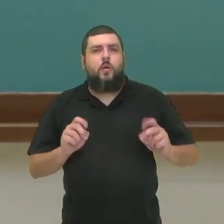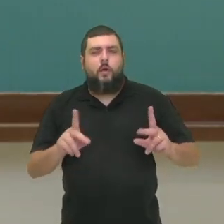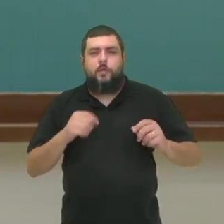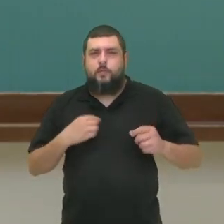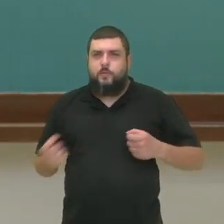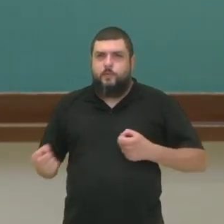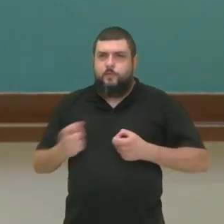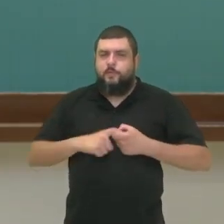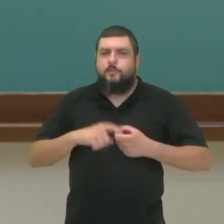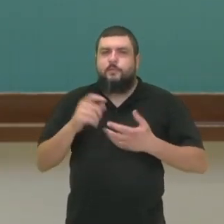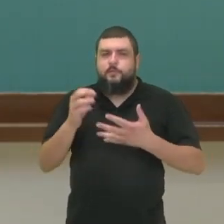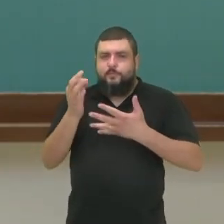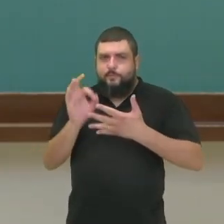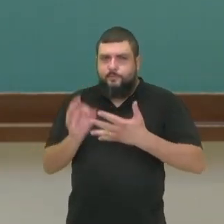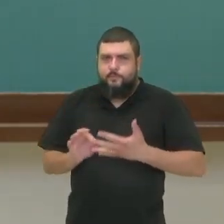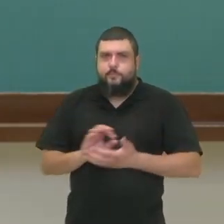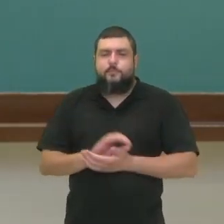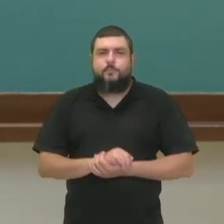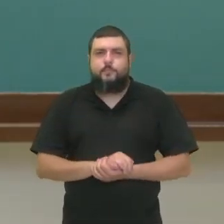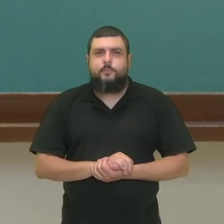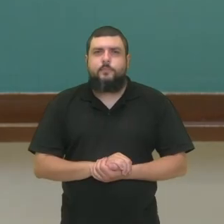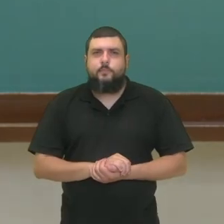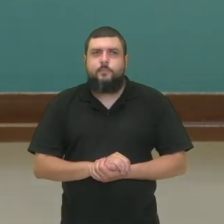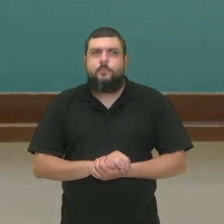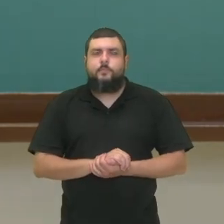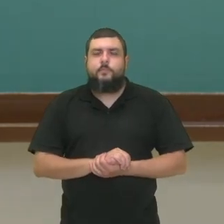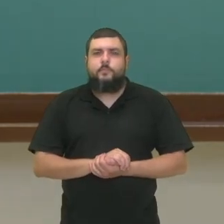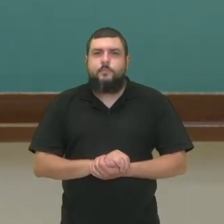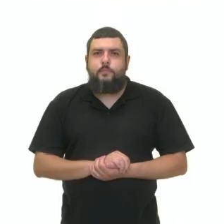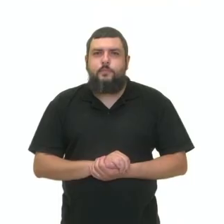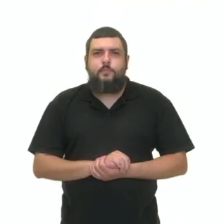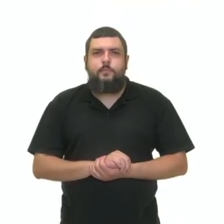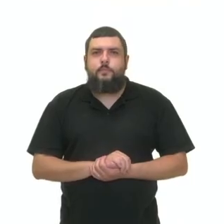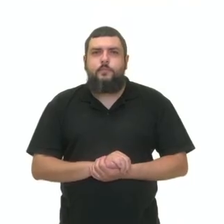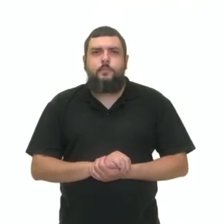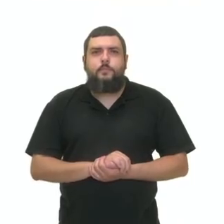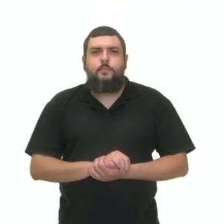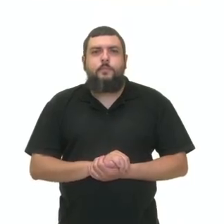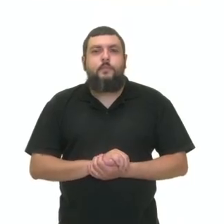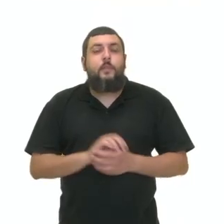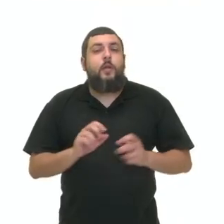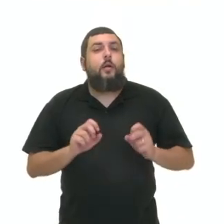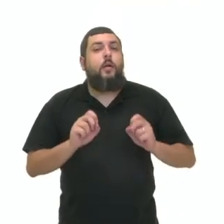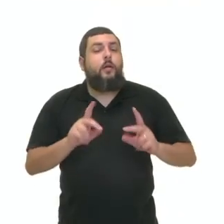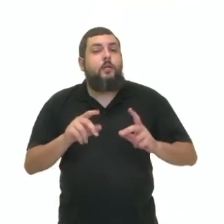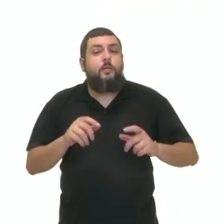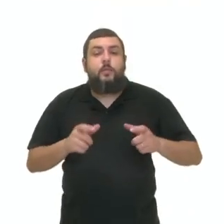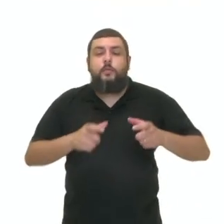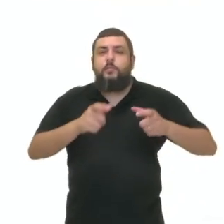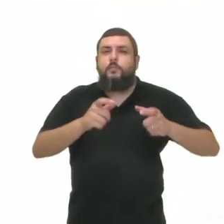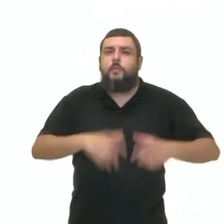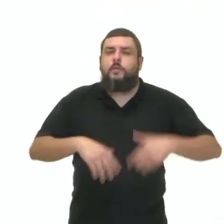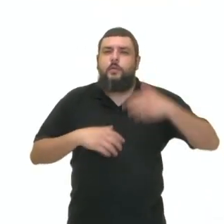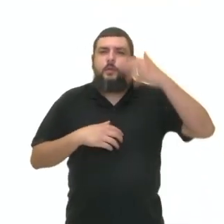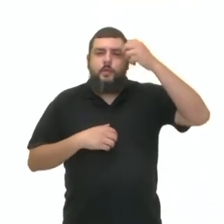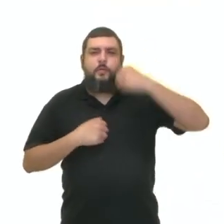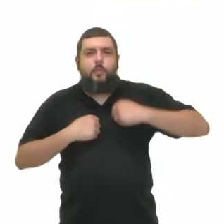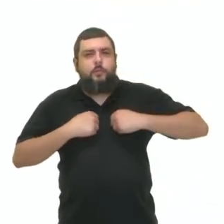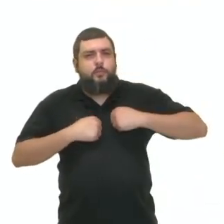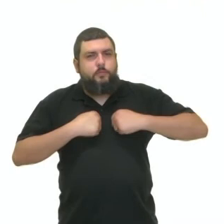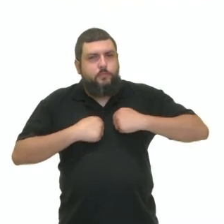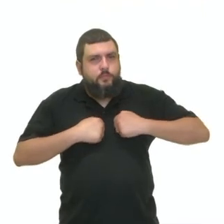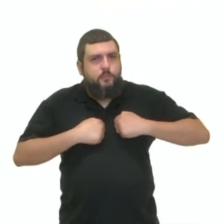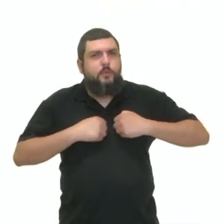Vamos lá corrigir essa junto com o seu Roberto. Bora lá. As termas públicas eram espaços de banhos para os romanos.